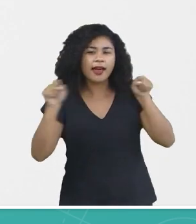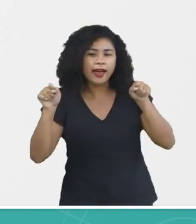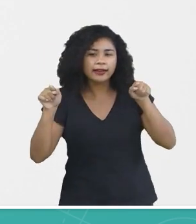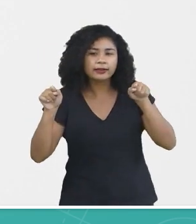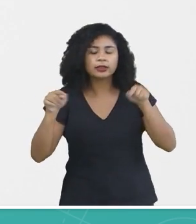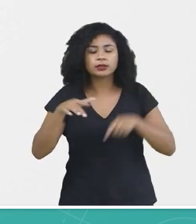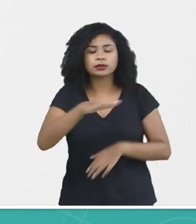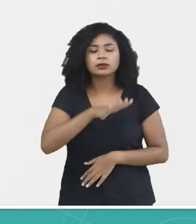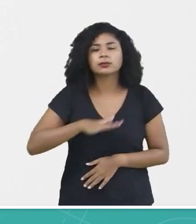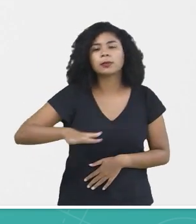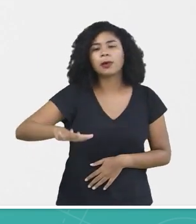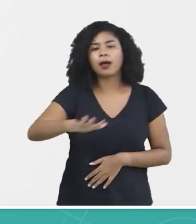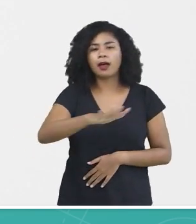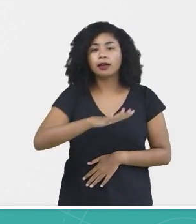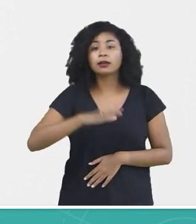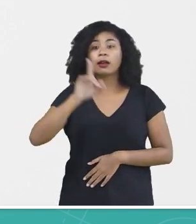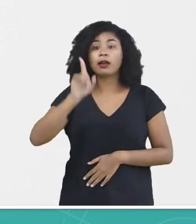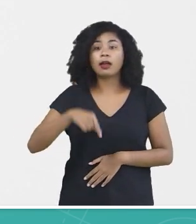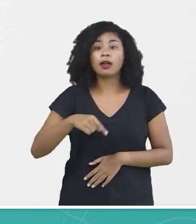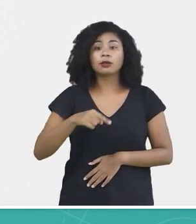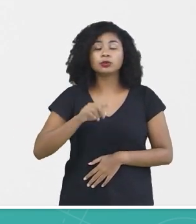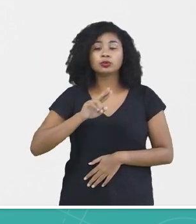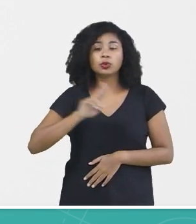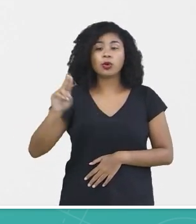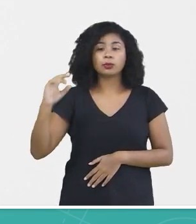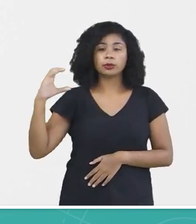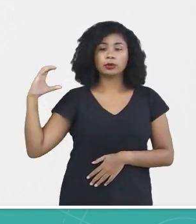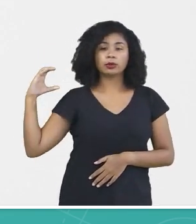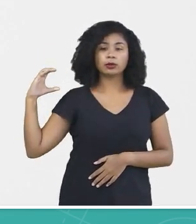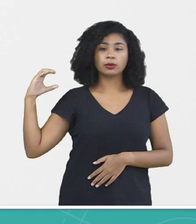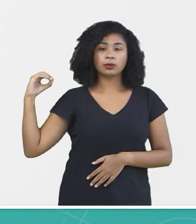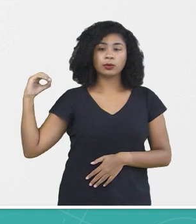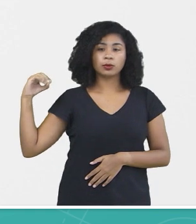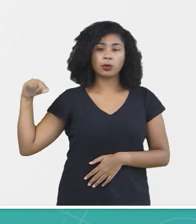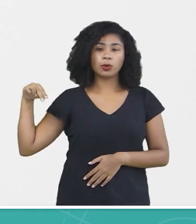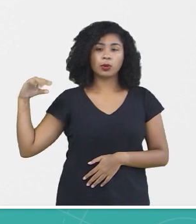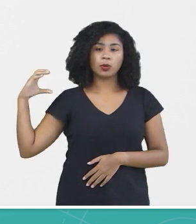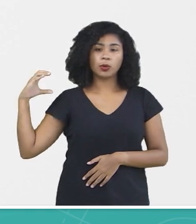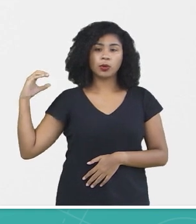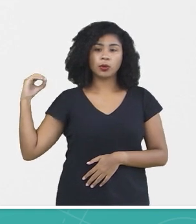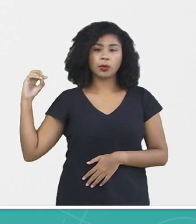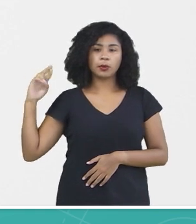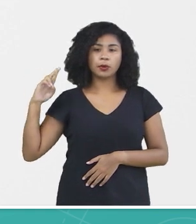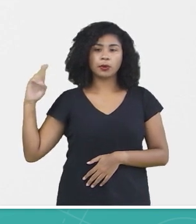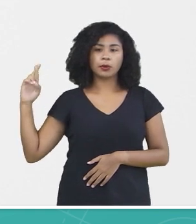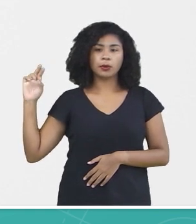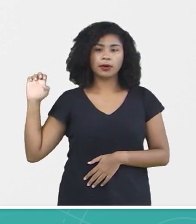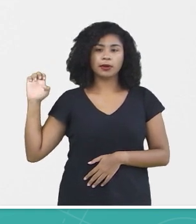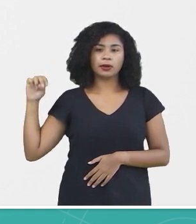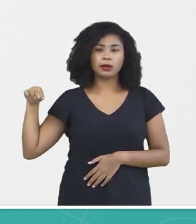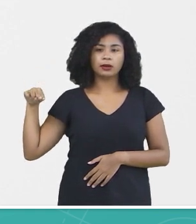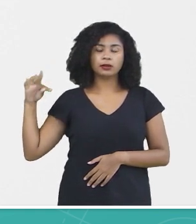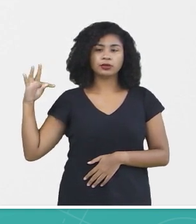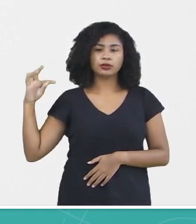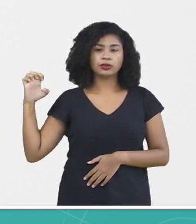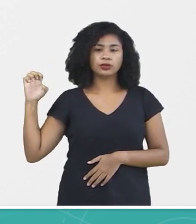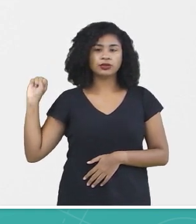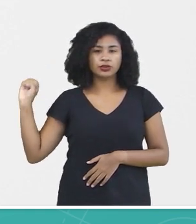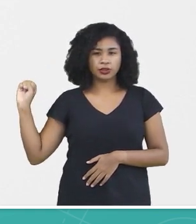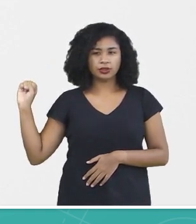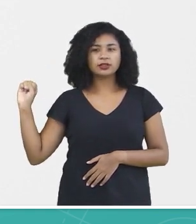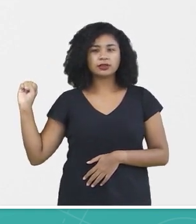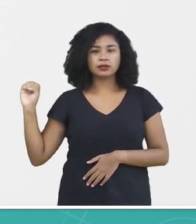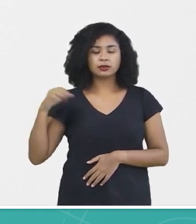retas concorrentes. Observa aí, olha como é simples. Retas concorrentes quando tem um